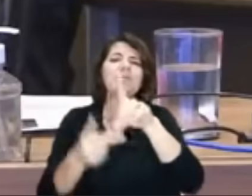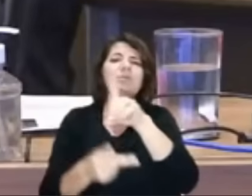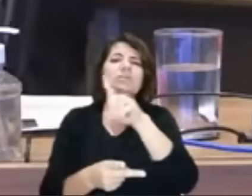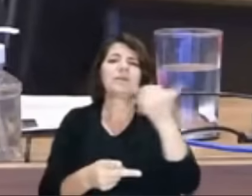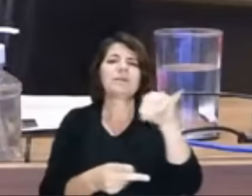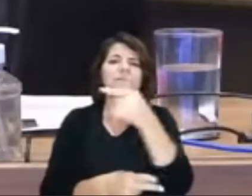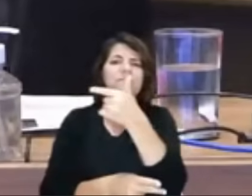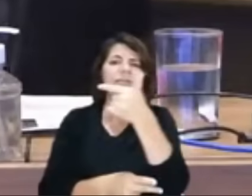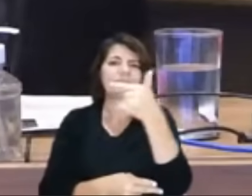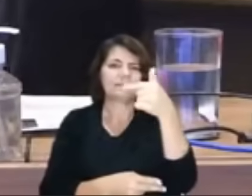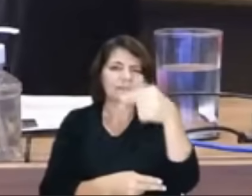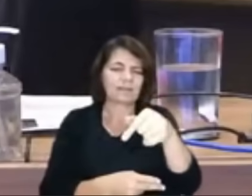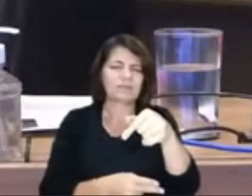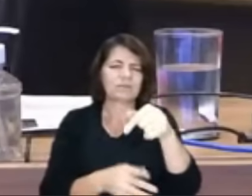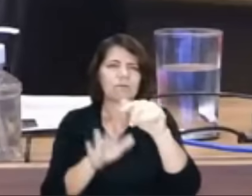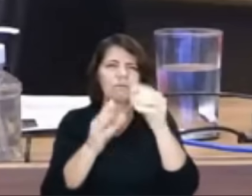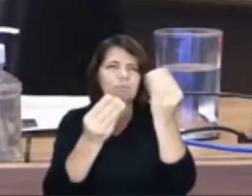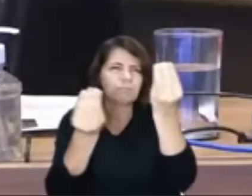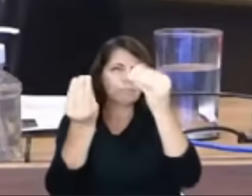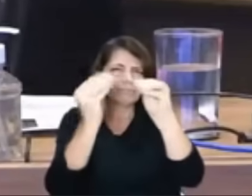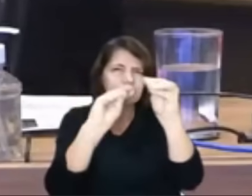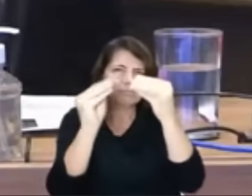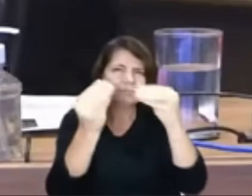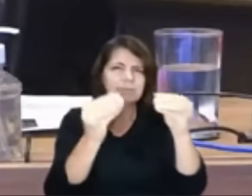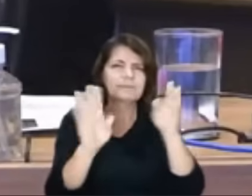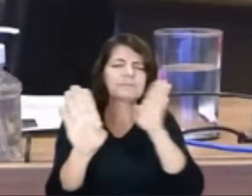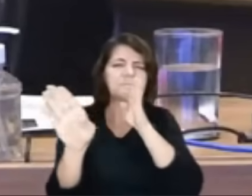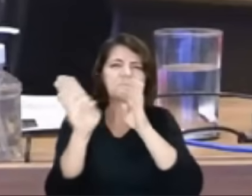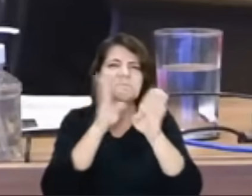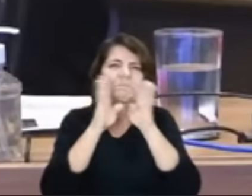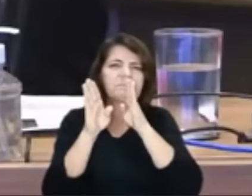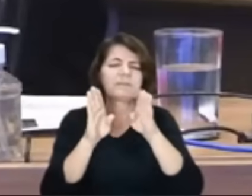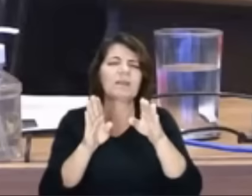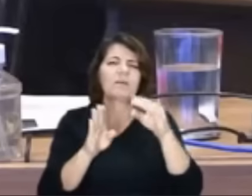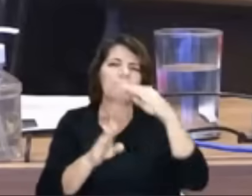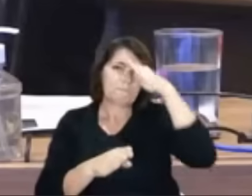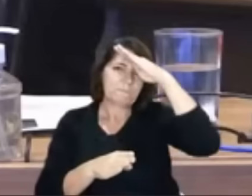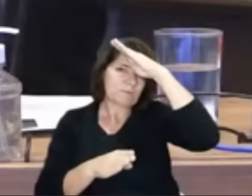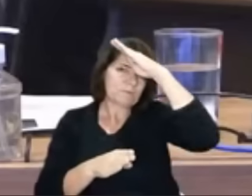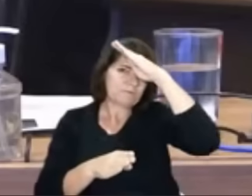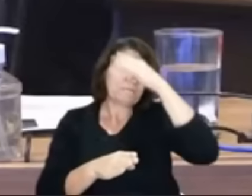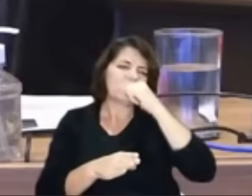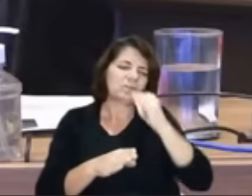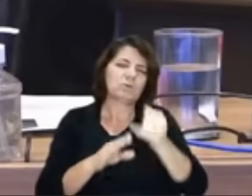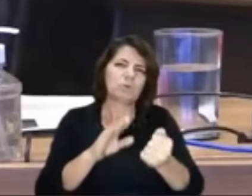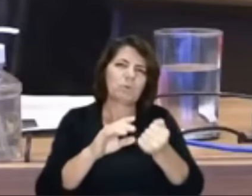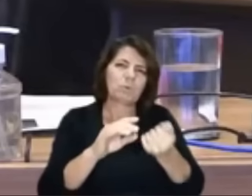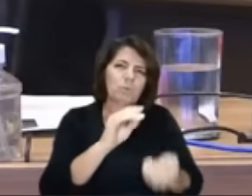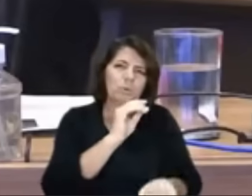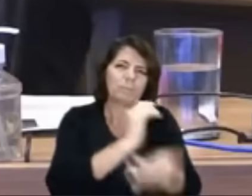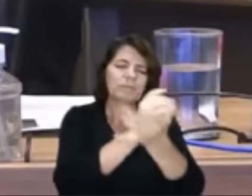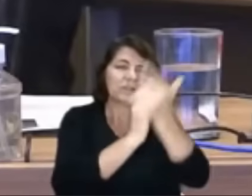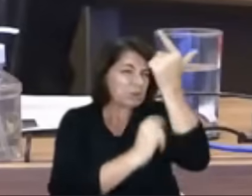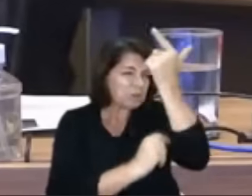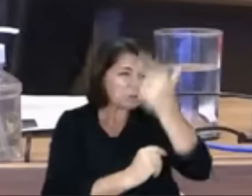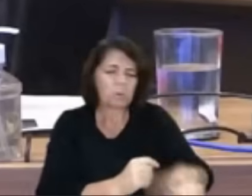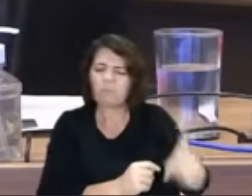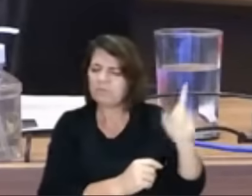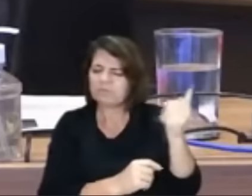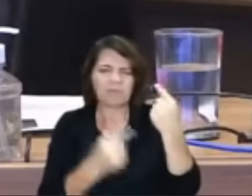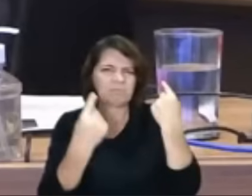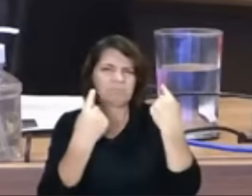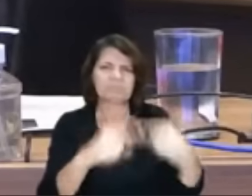compartilha uma ainda na eleição anterior do bolsonaro falando sobre corrupção corrupção novamente não né e e enfim